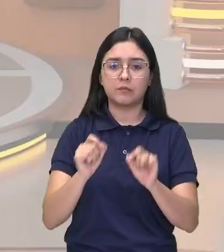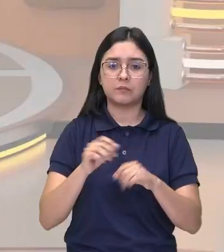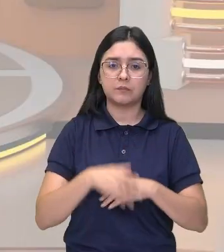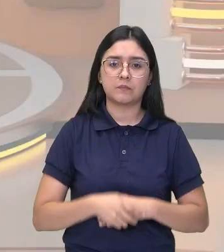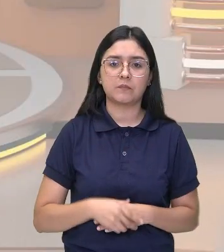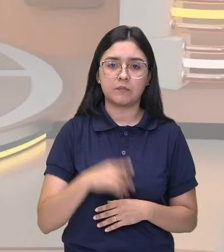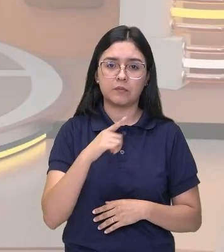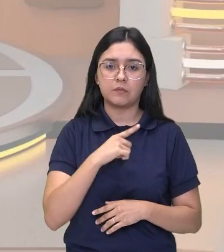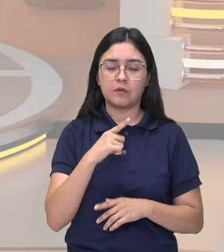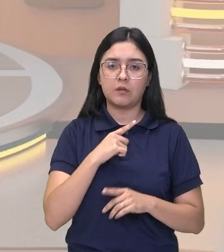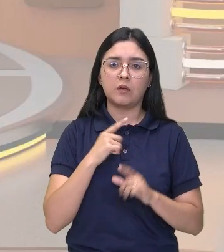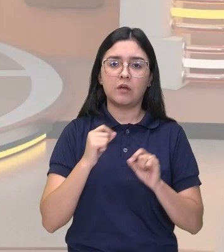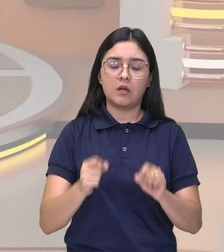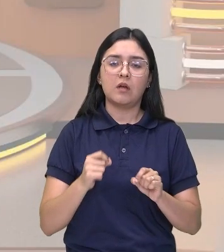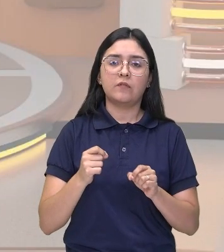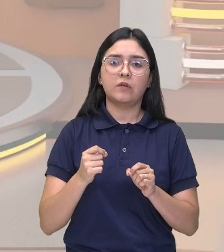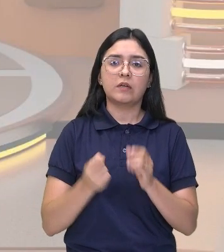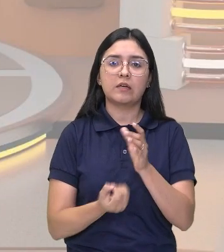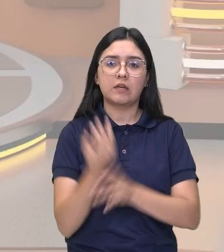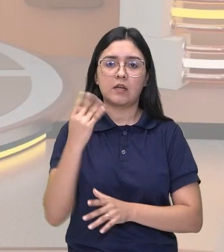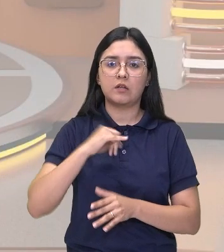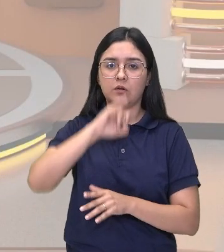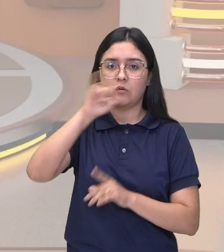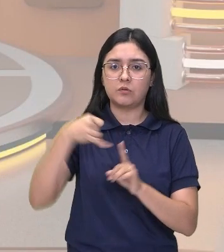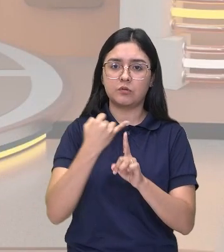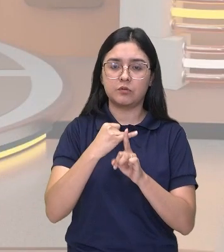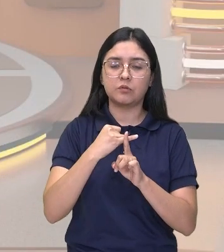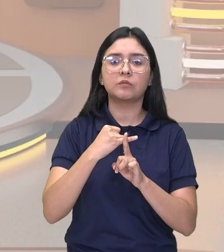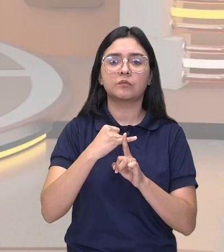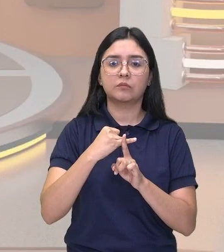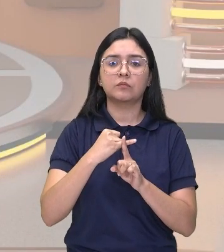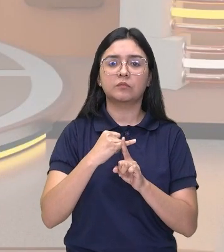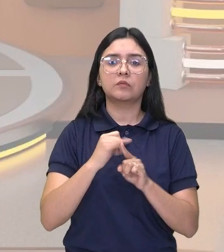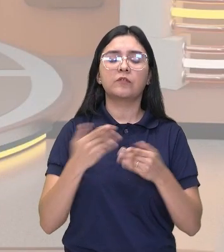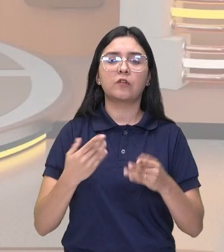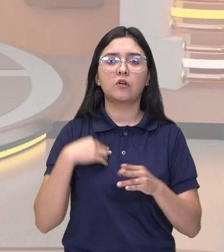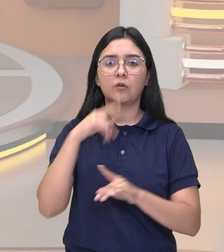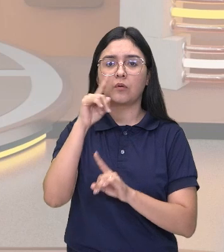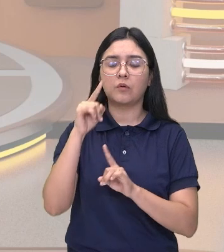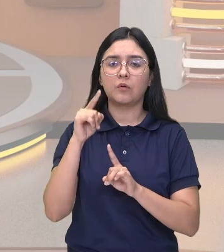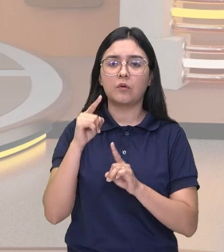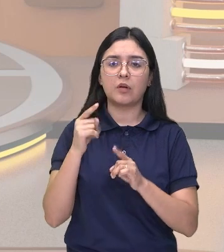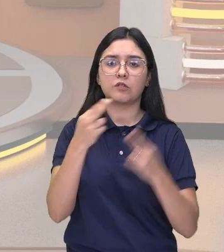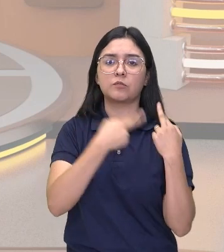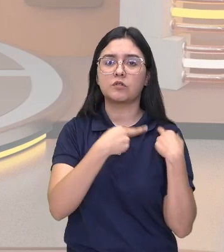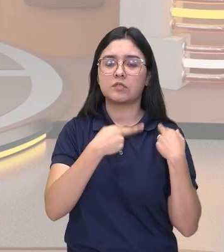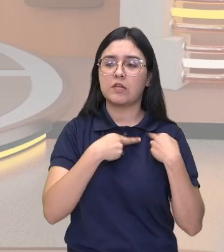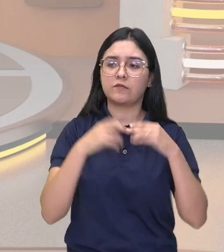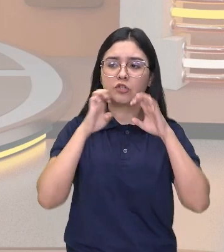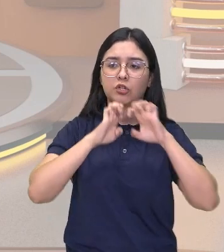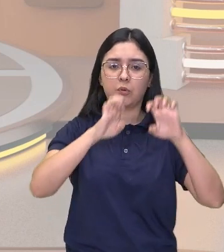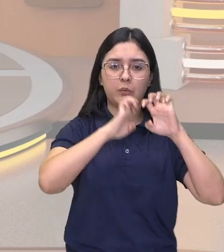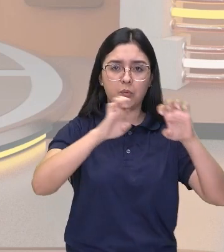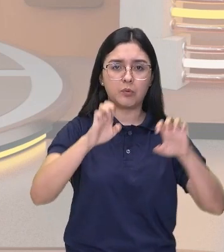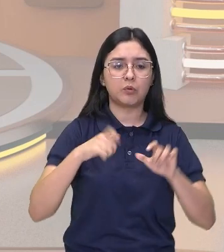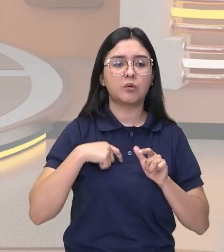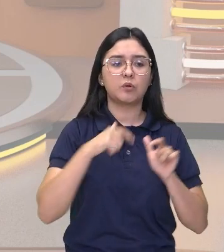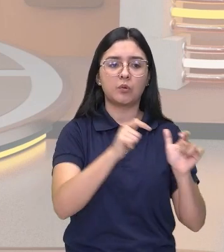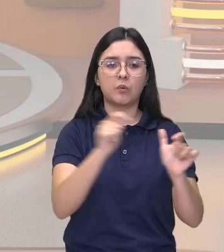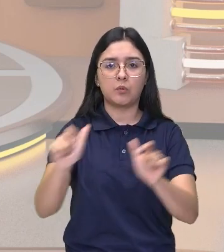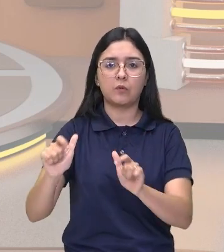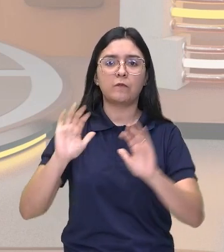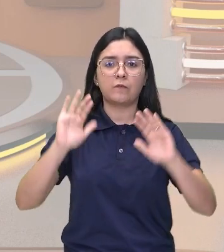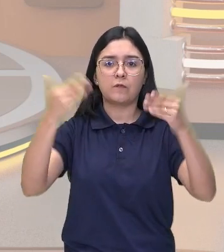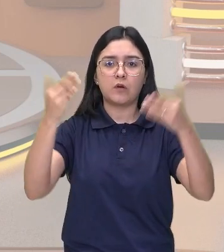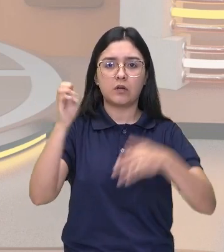dos Jesuítas, que ficava incumbida, então, de levar o catolicismo para outras regiões além da Europa, e